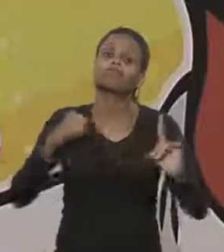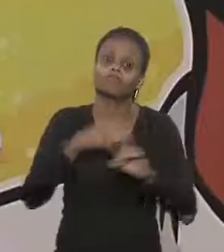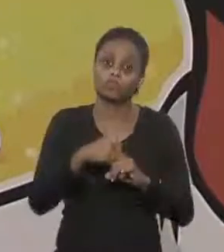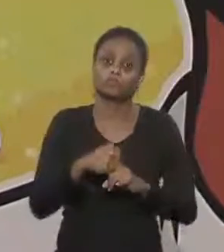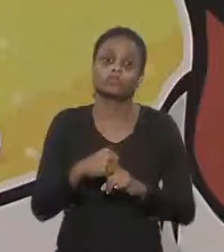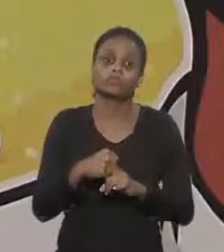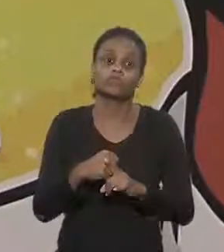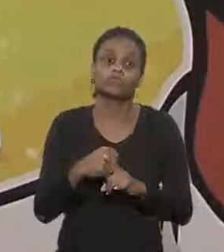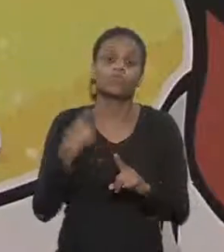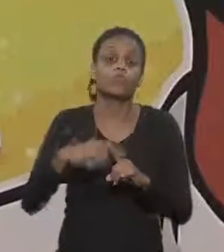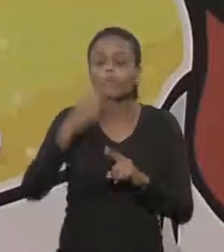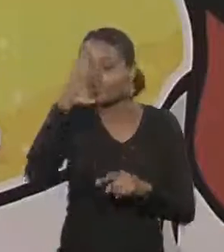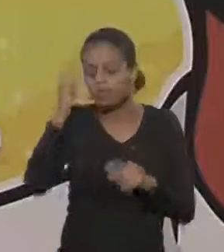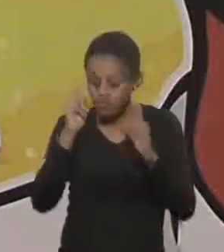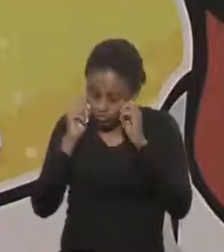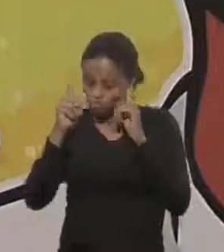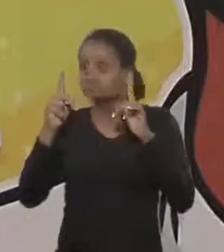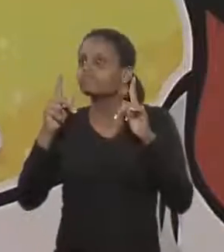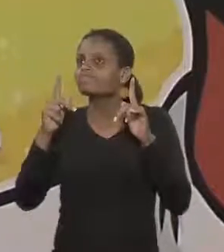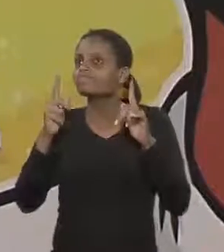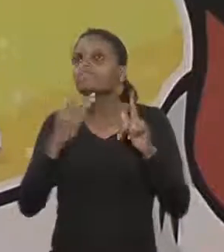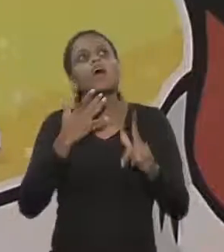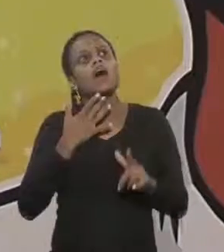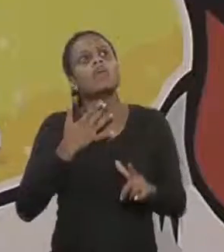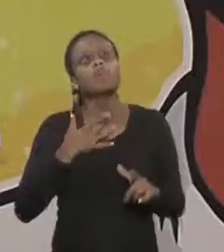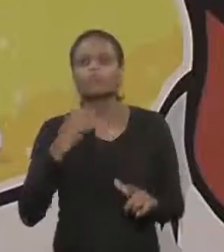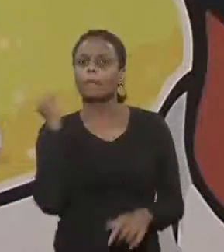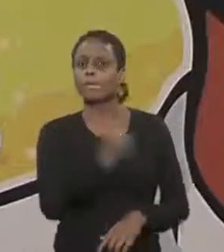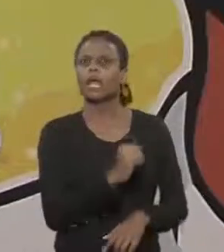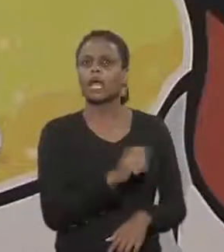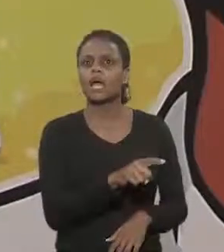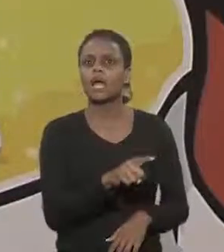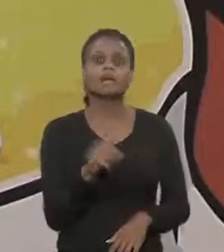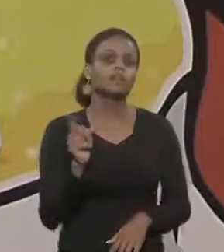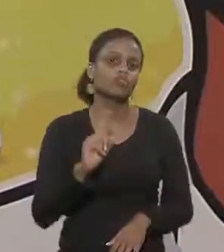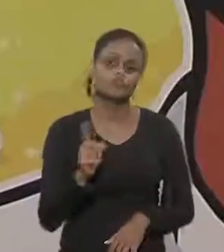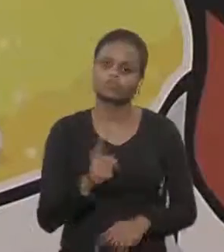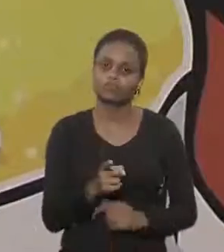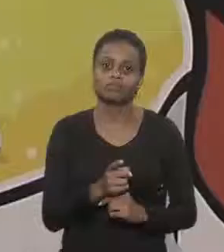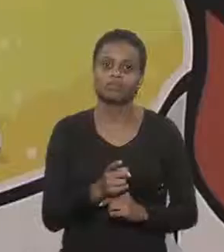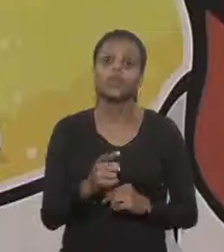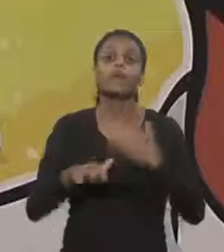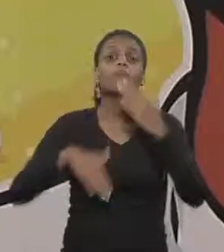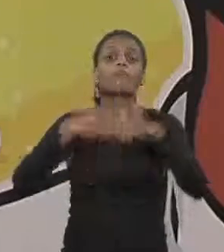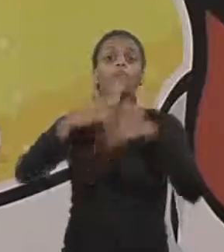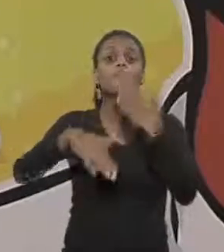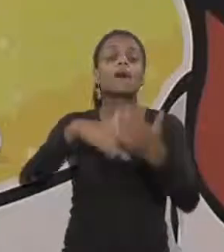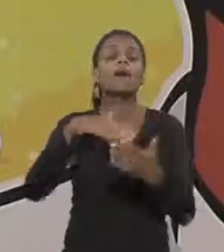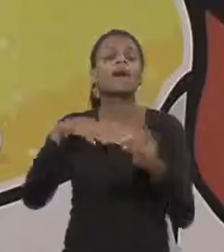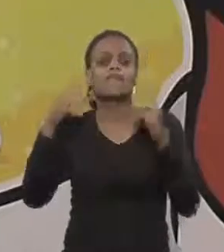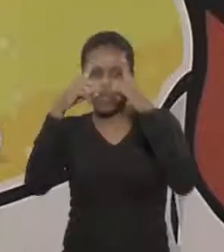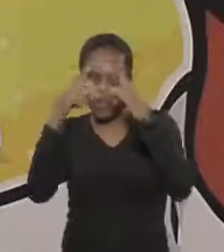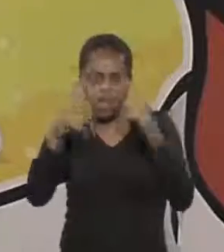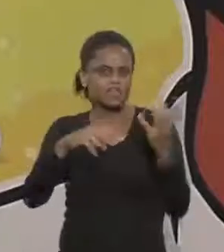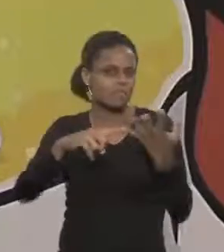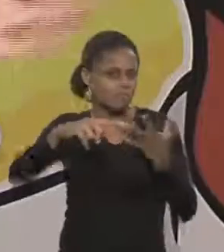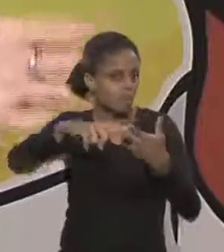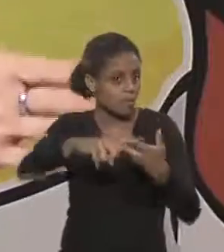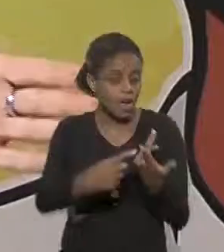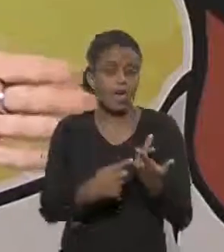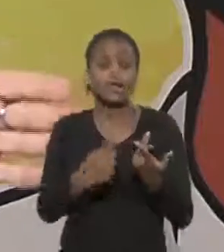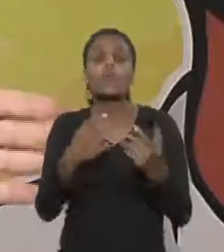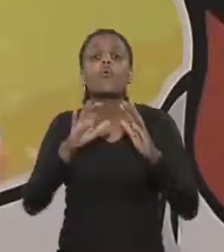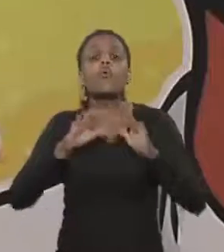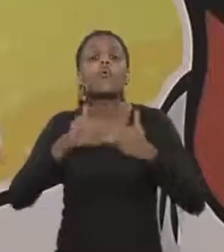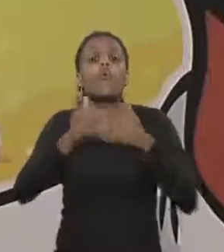de um feminicídio, porque ninguém acorda com vontade de matar ninguém. O feminicídio é o ponto final de uma cadeia causal, que